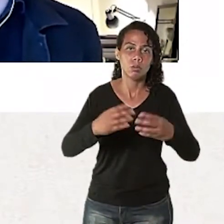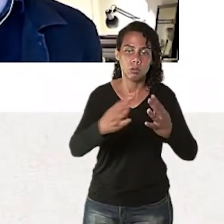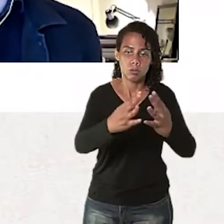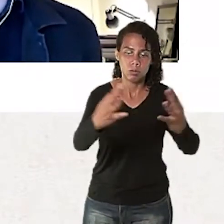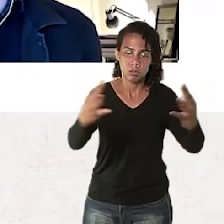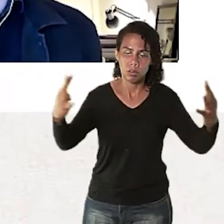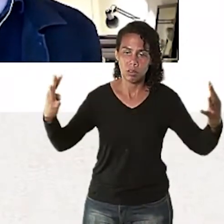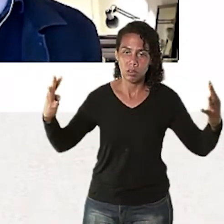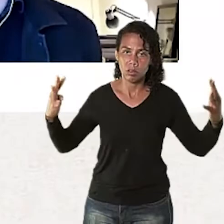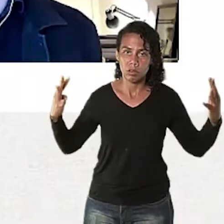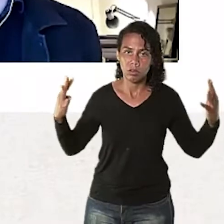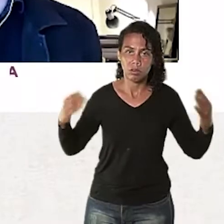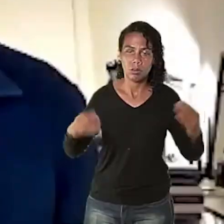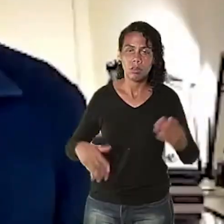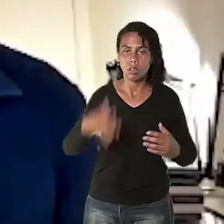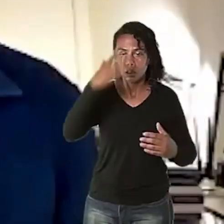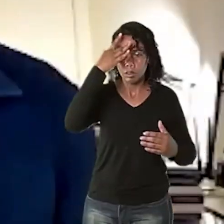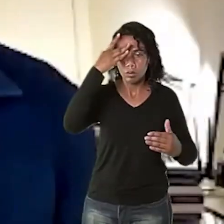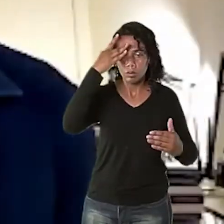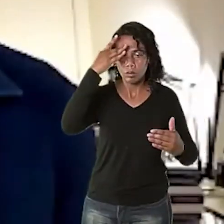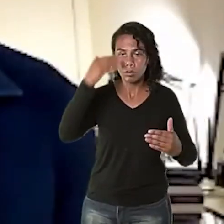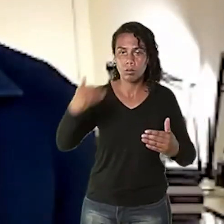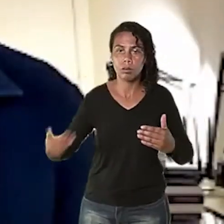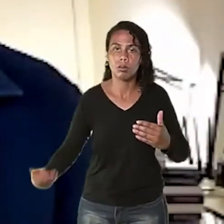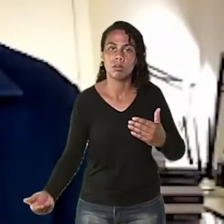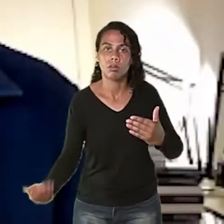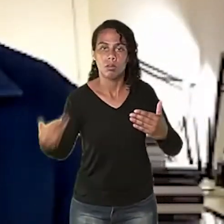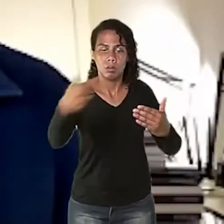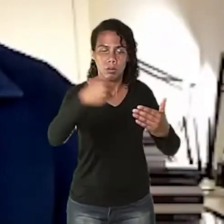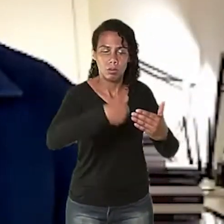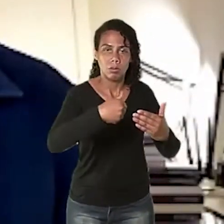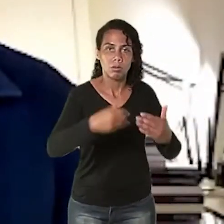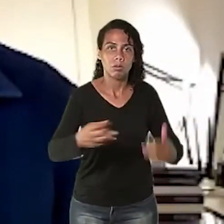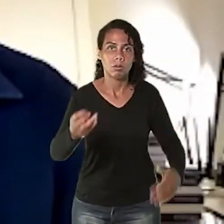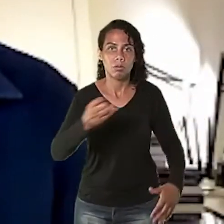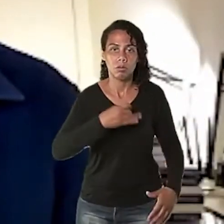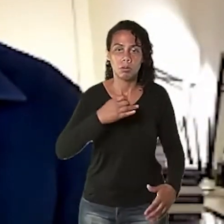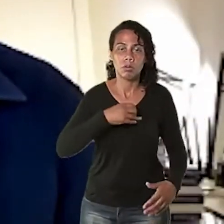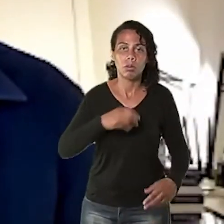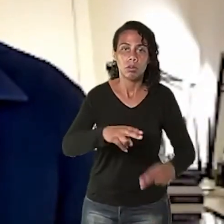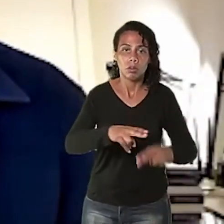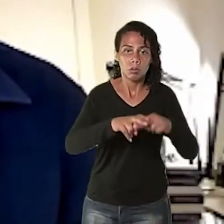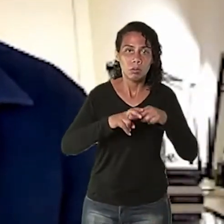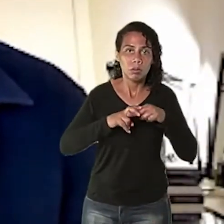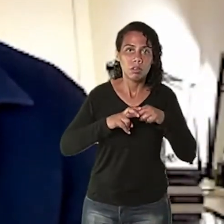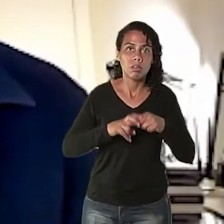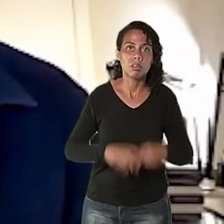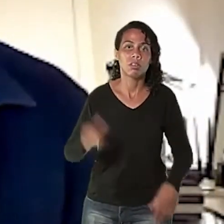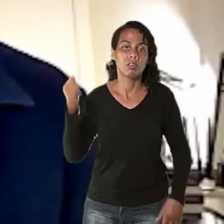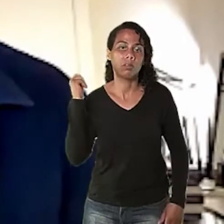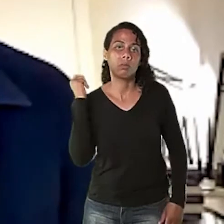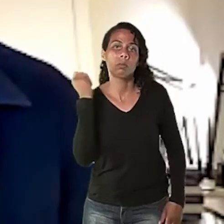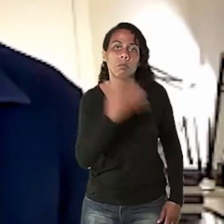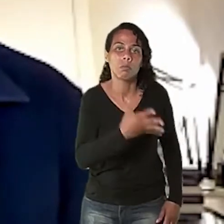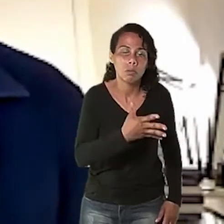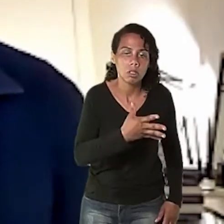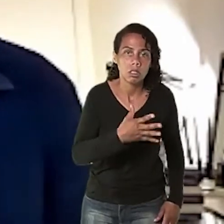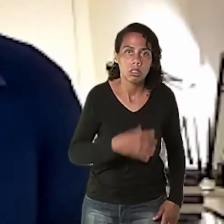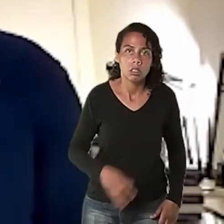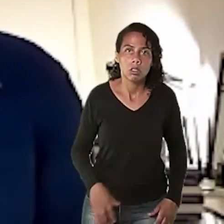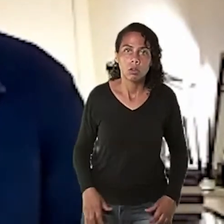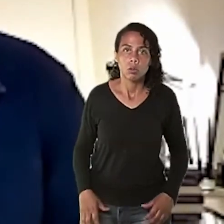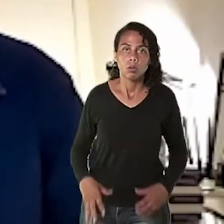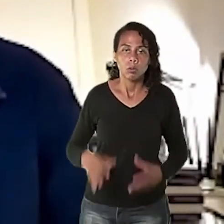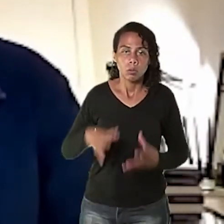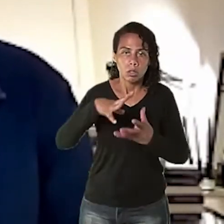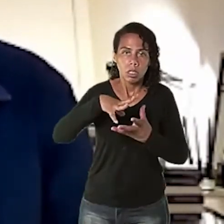deserta. E tinha esse fantasma. E era sempre de madrugada, as casas ao redor estavam completamente